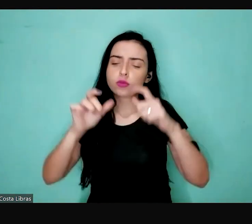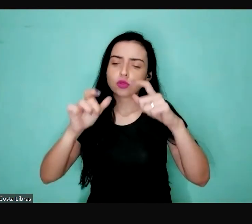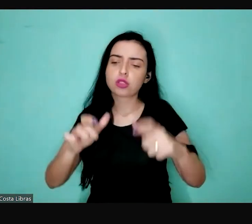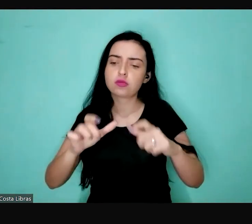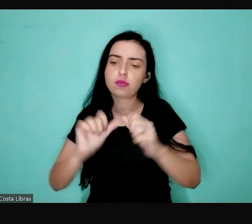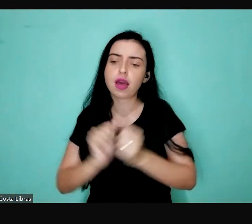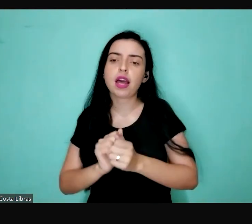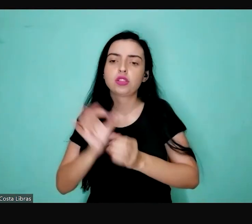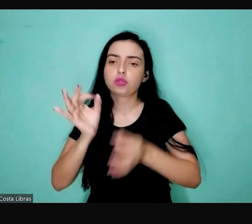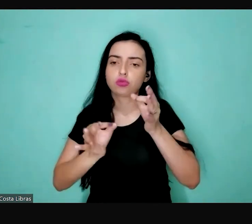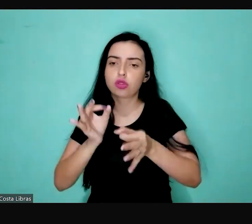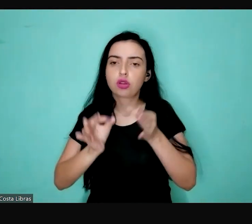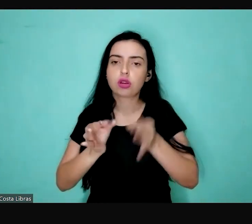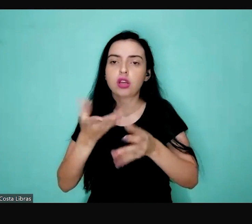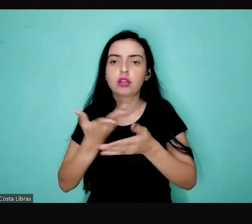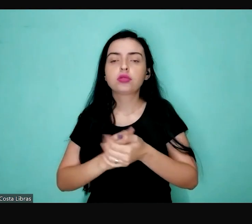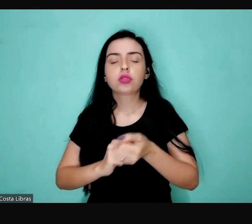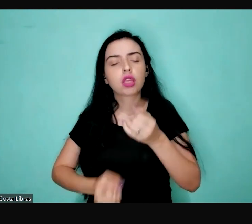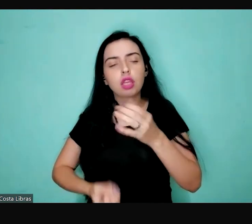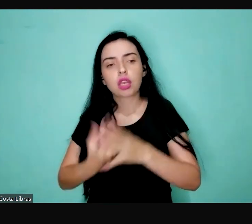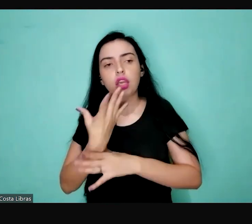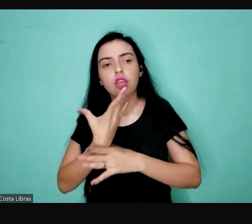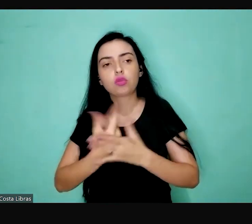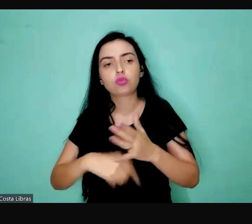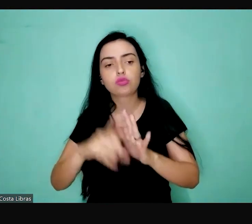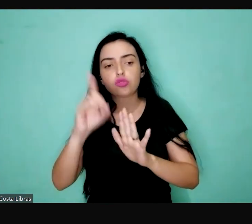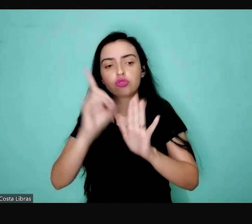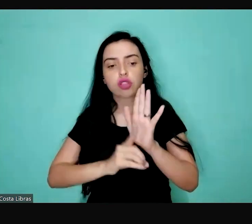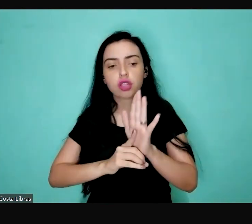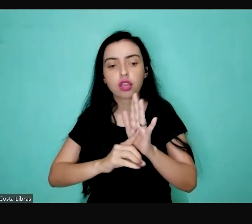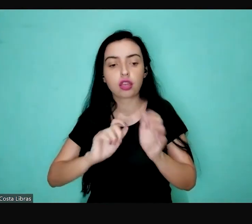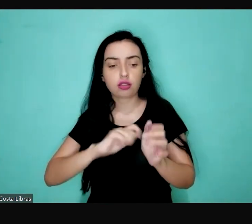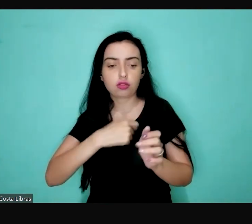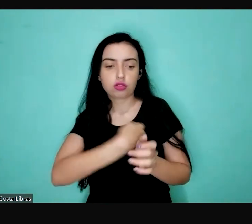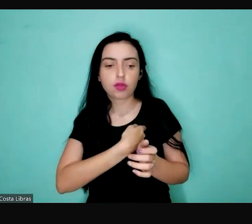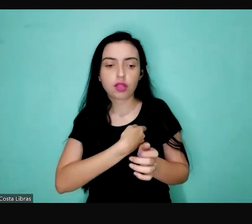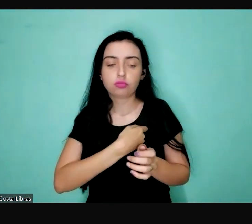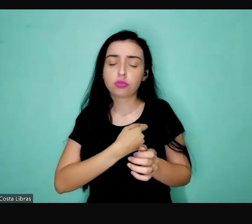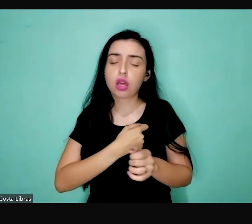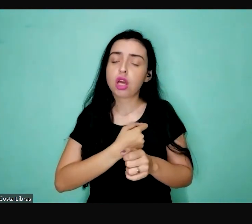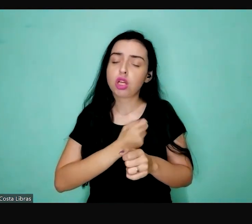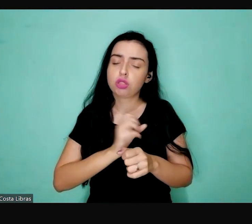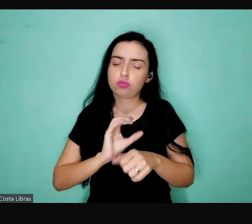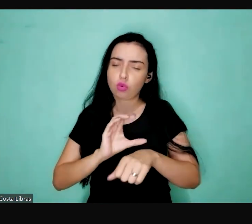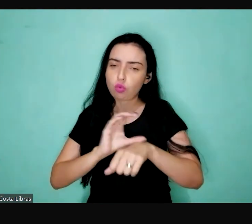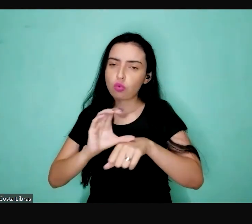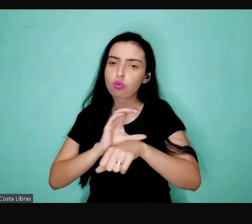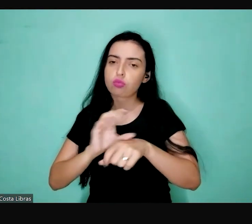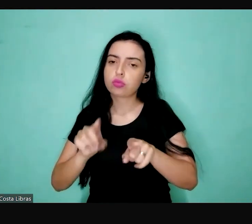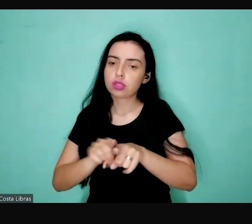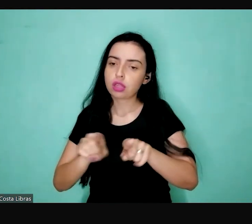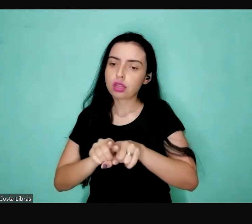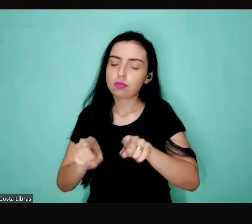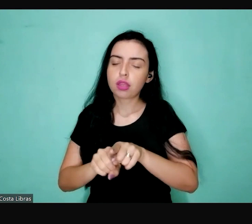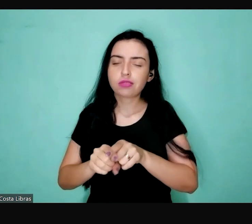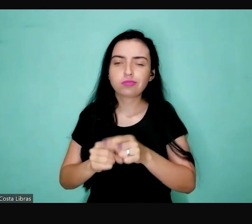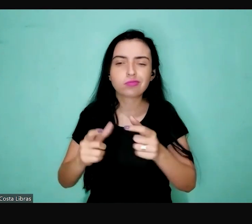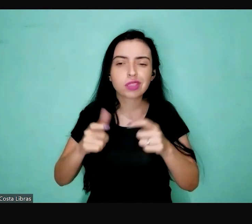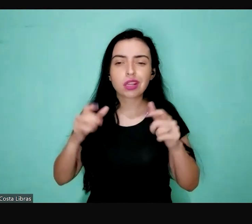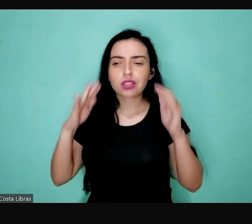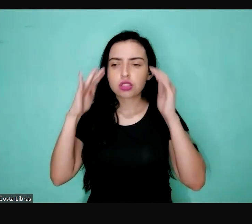nós, portanto, é uma palestra não apenas de fundo acadêmico, como mas também com grande